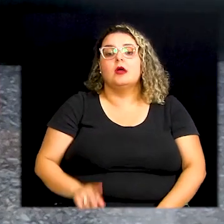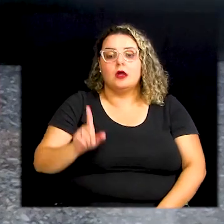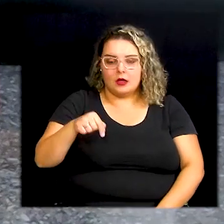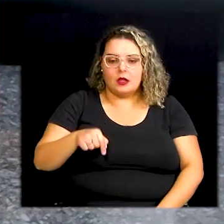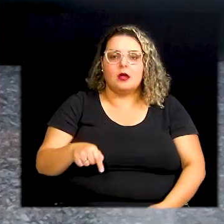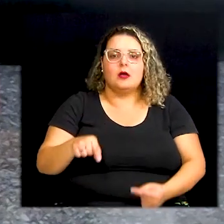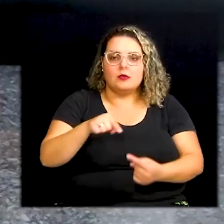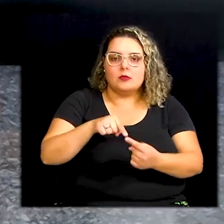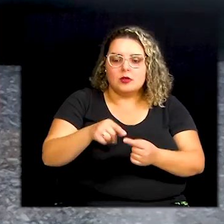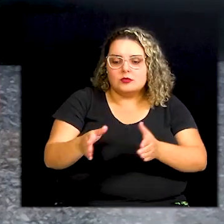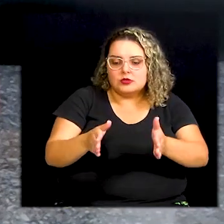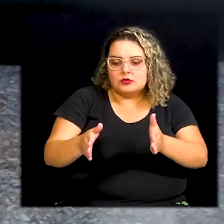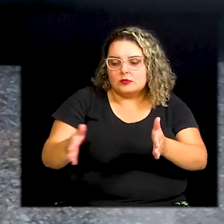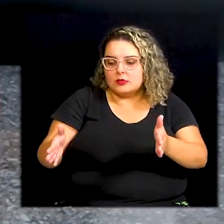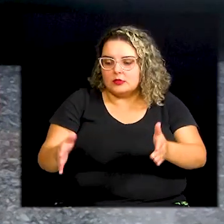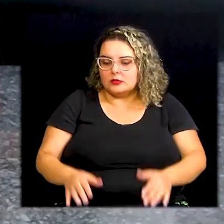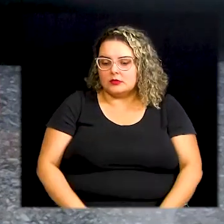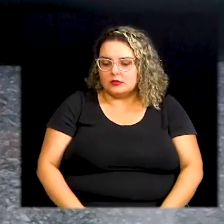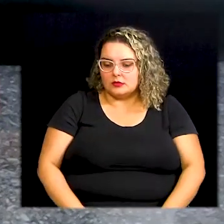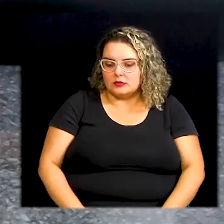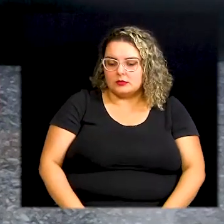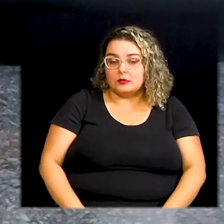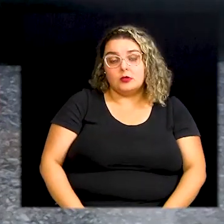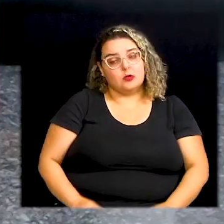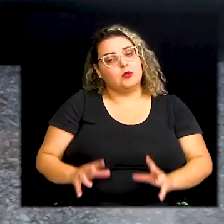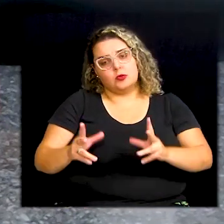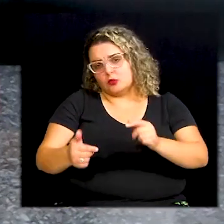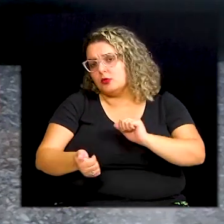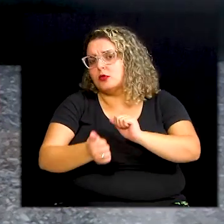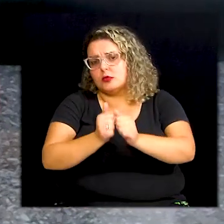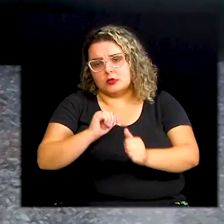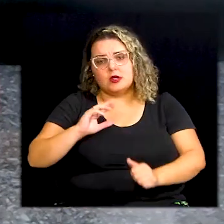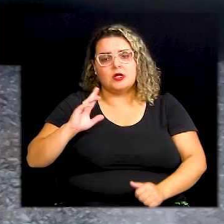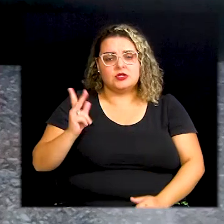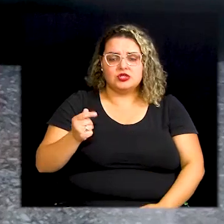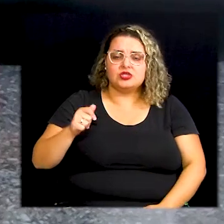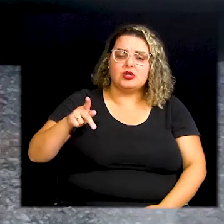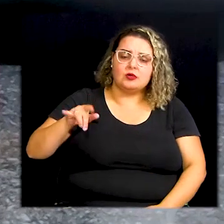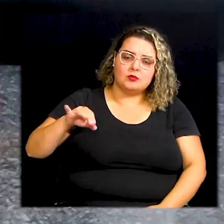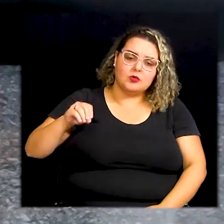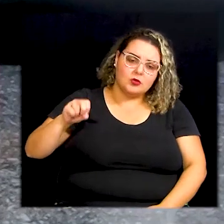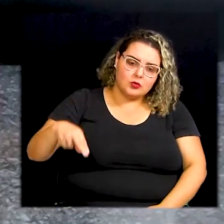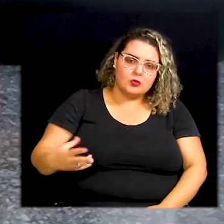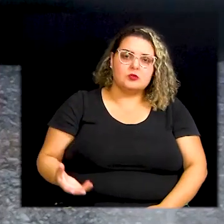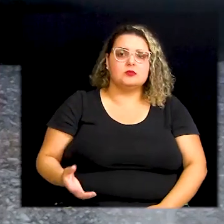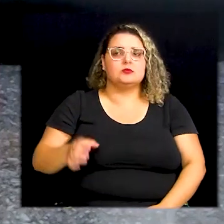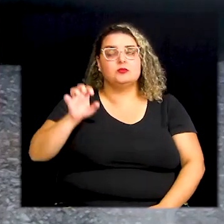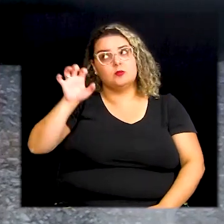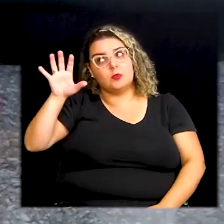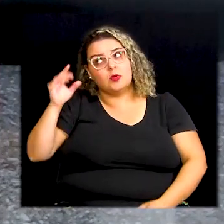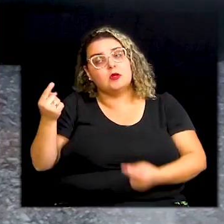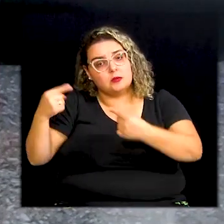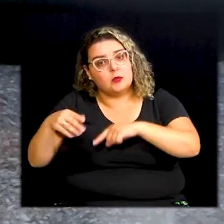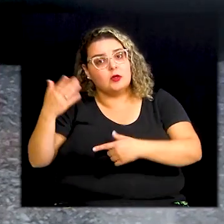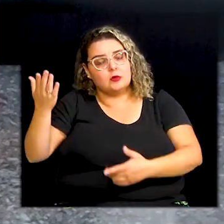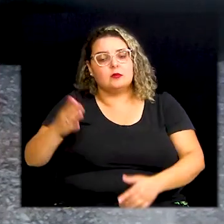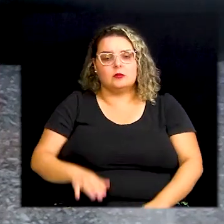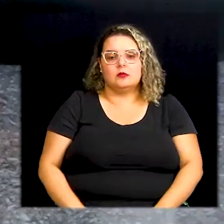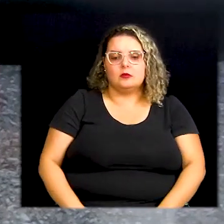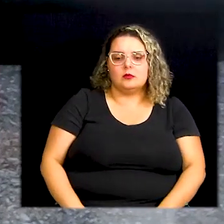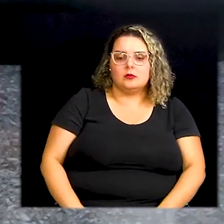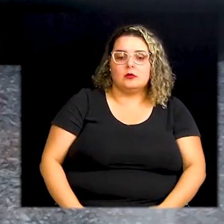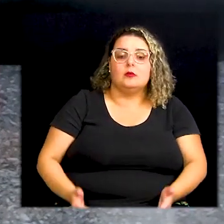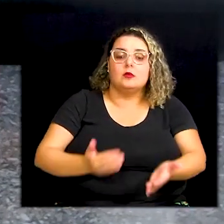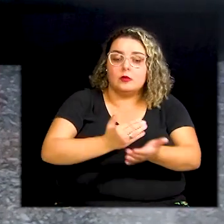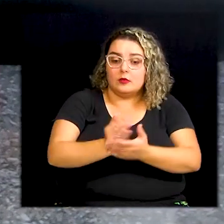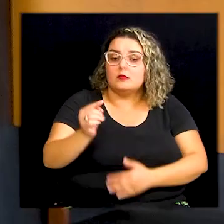objetivo. Todo jogador, né, quer jogar uma Champions League, todo jogador quer disputar um campeonato na Europa, mas